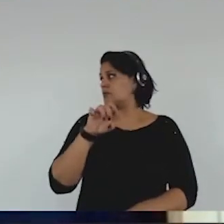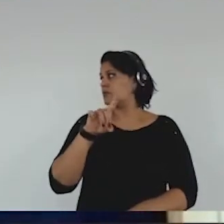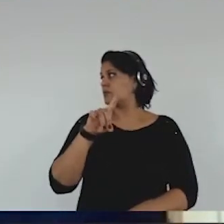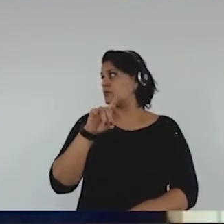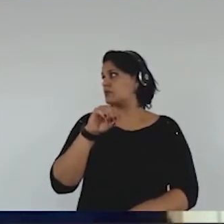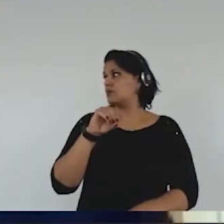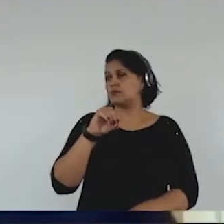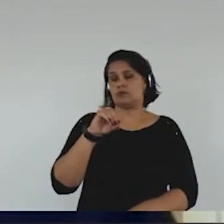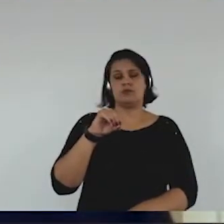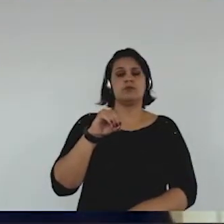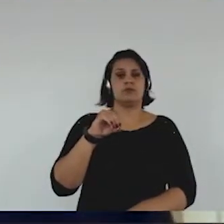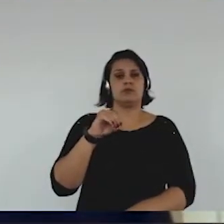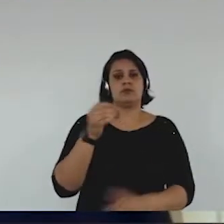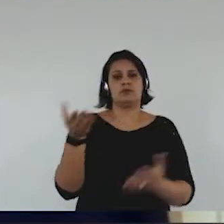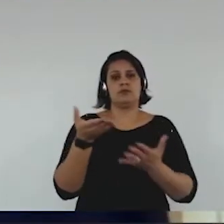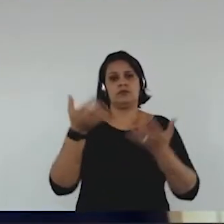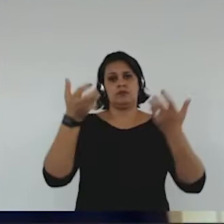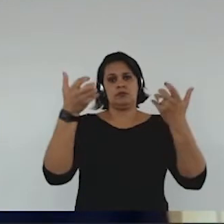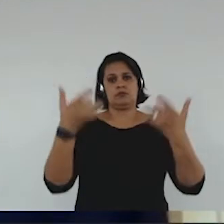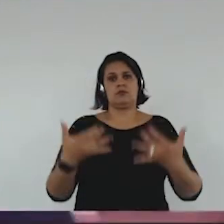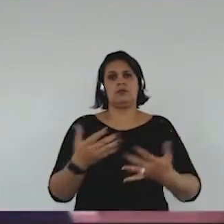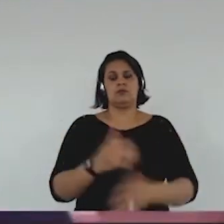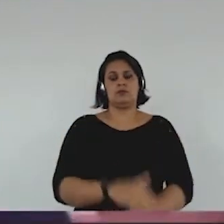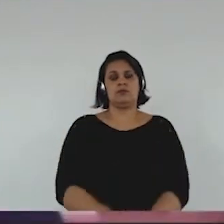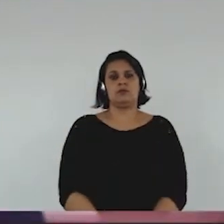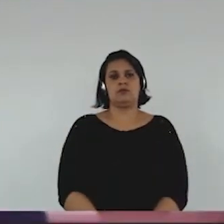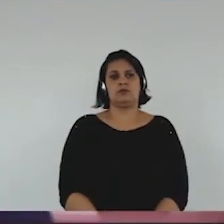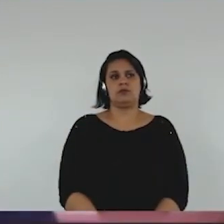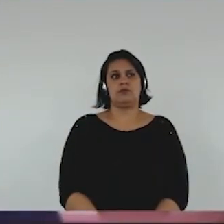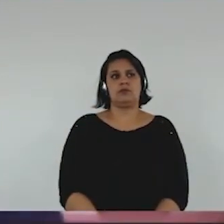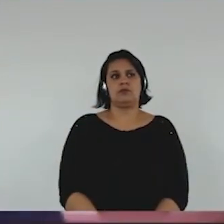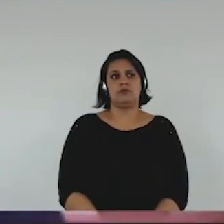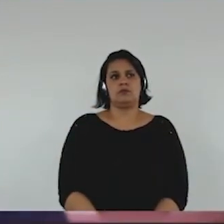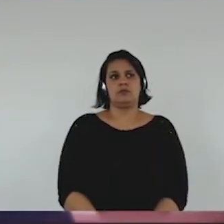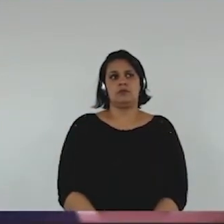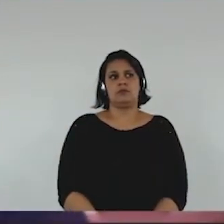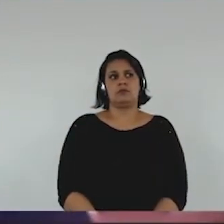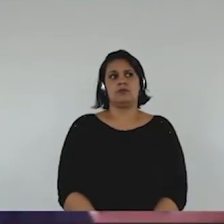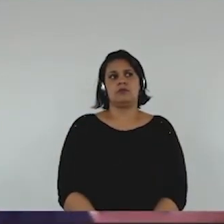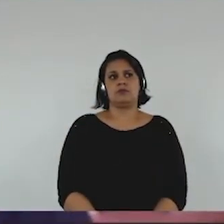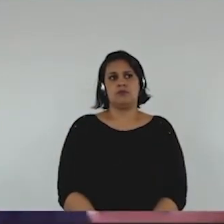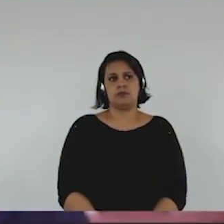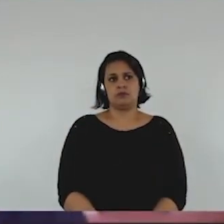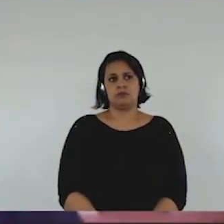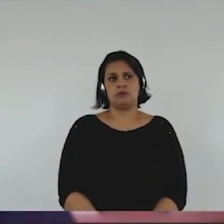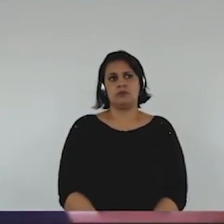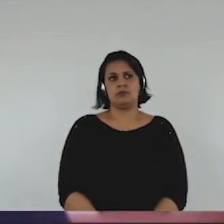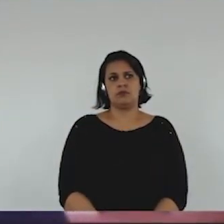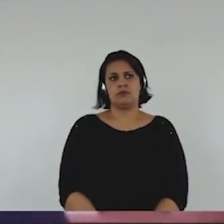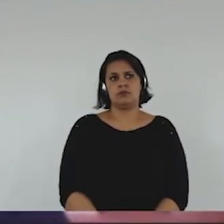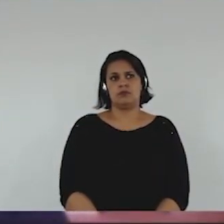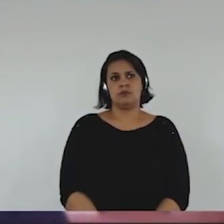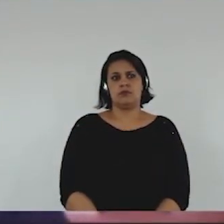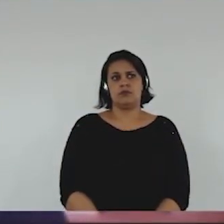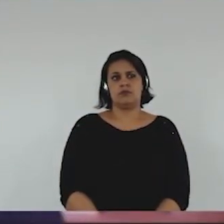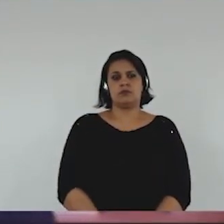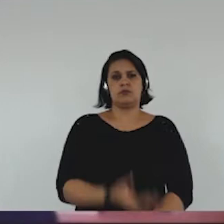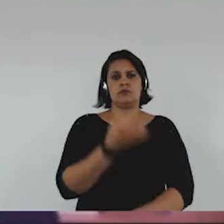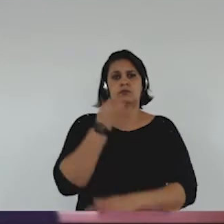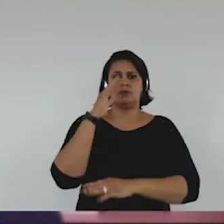suas considerações. Muito obrigado, Joaquim. Muito boa tarde a todos e a todas que nos